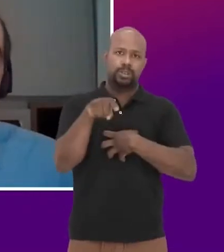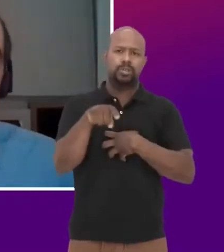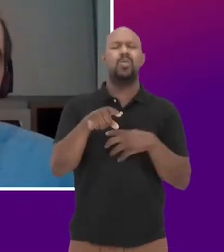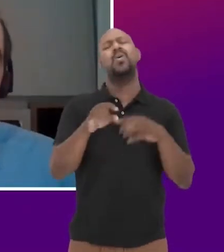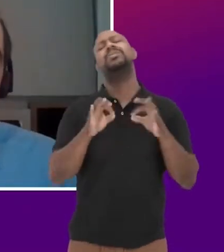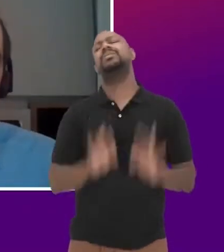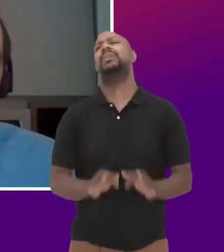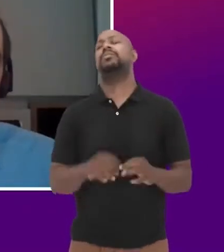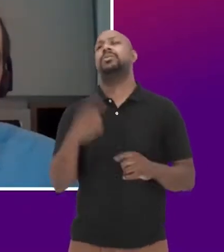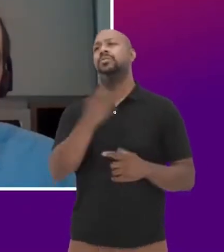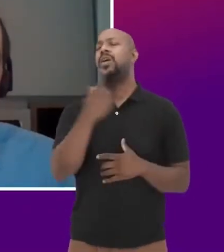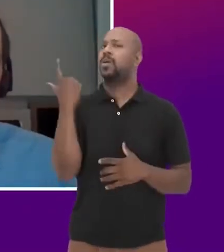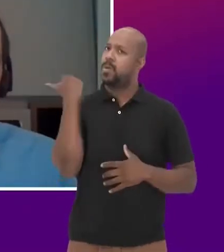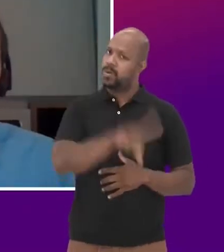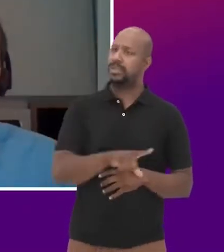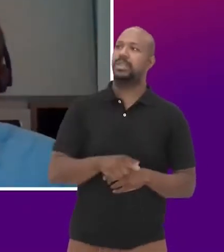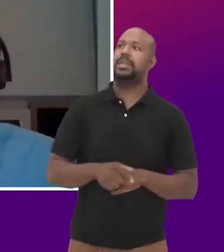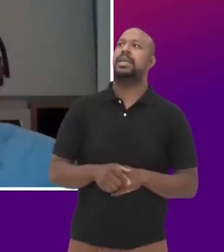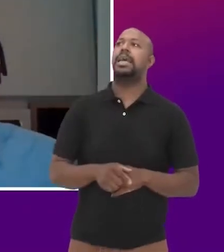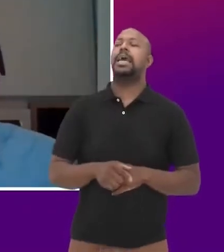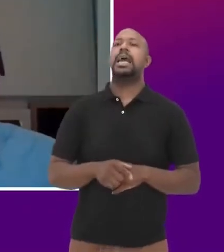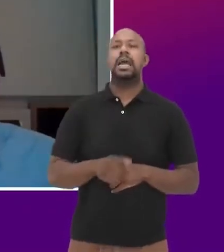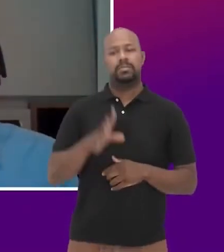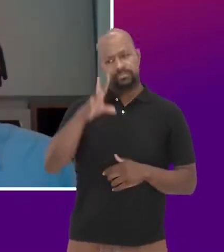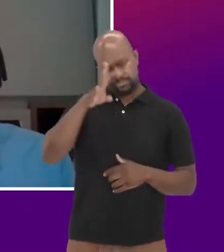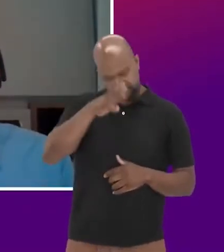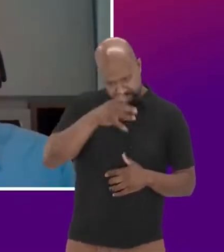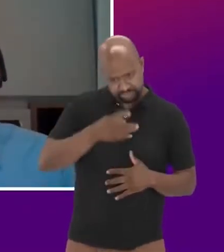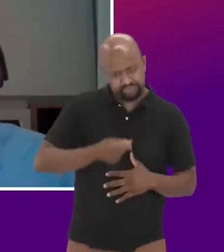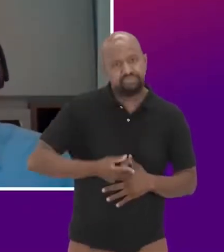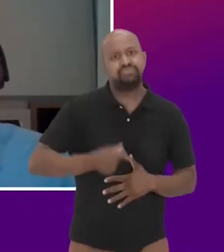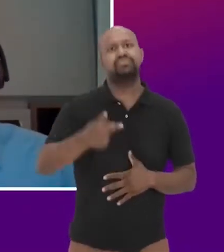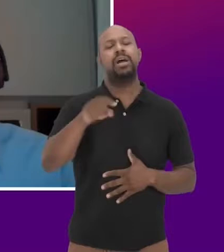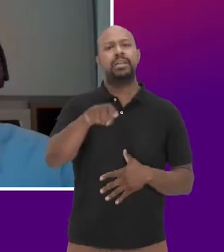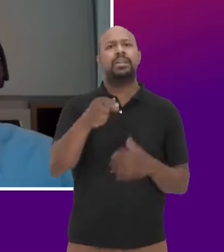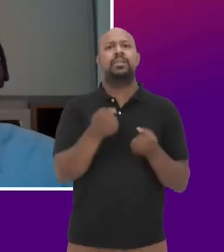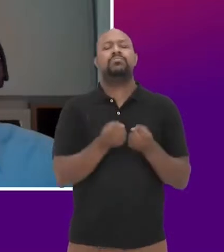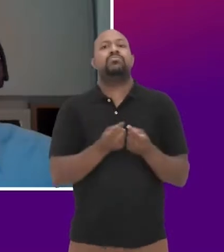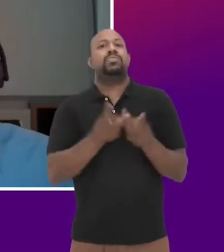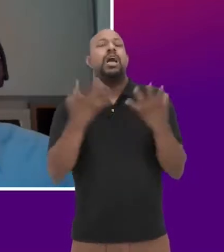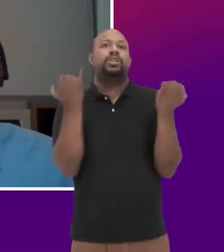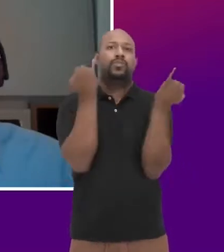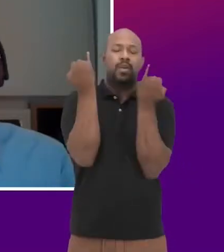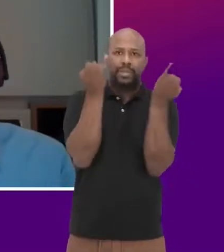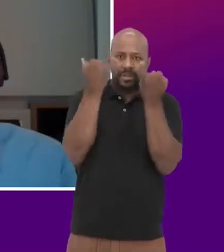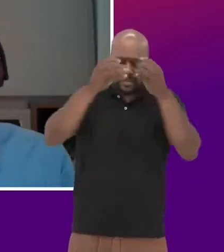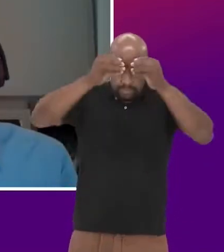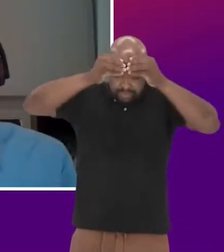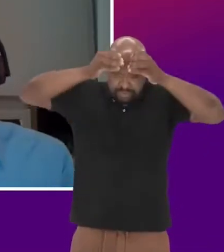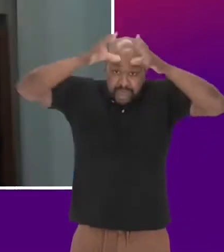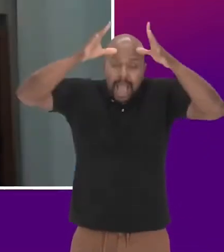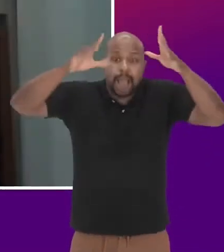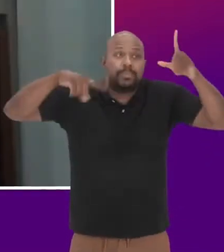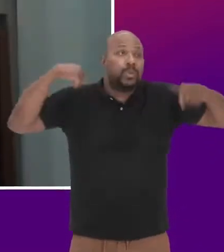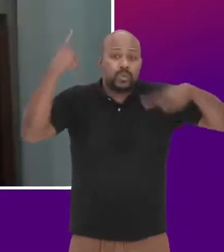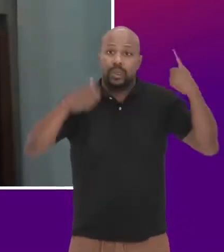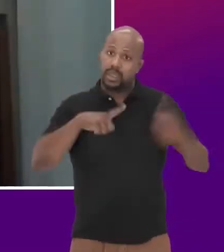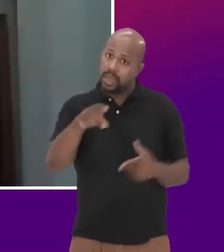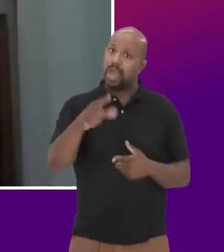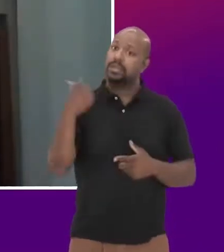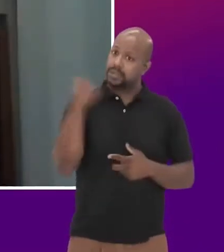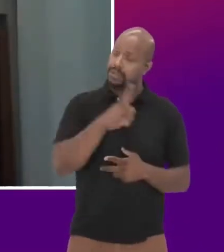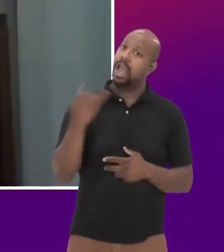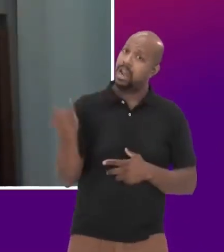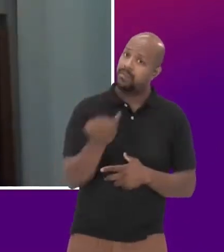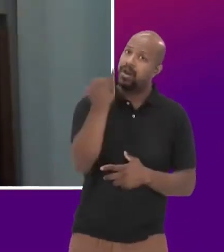isso, certamente, a gente vai conseguir sobreviver a essa quantidade de informação absurda que está aí, ser